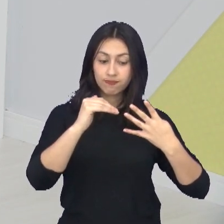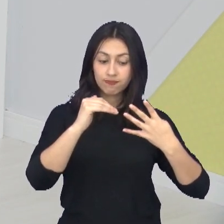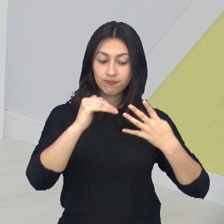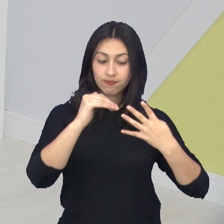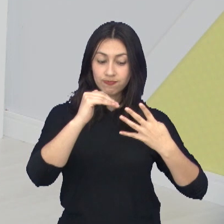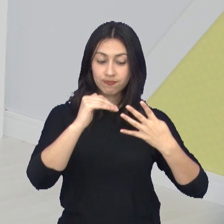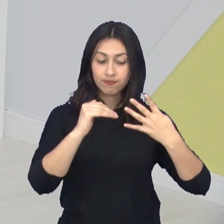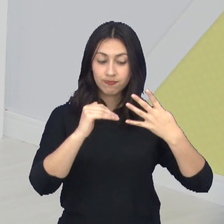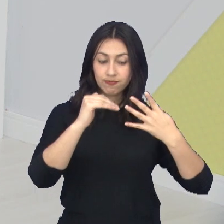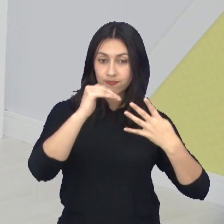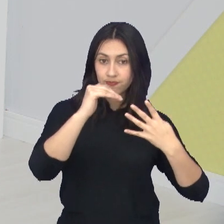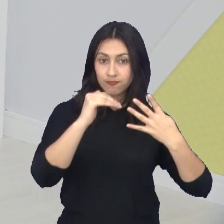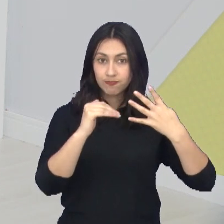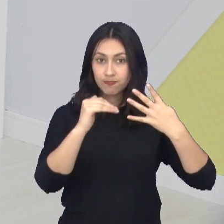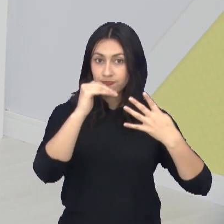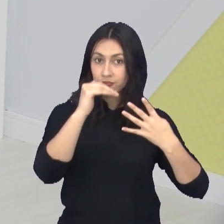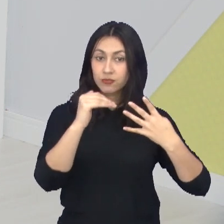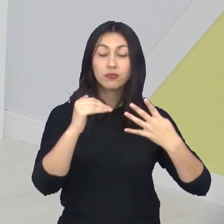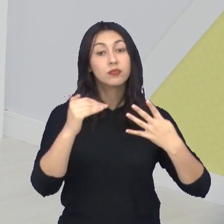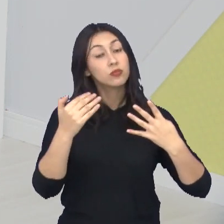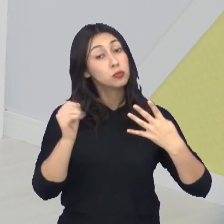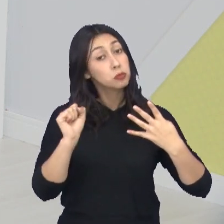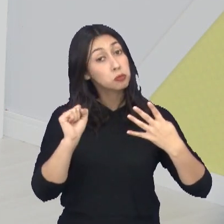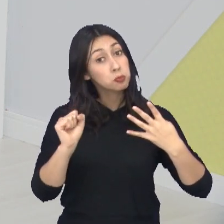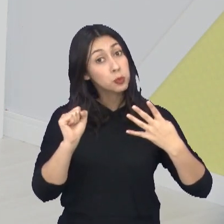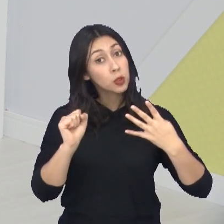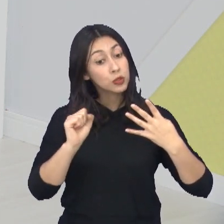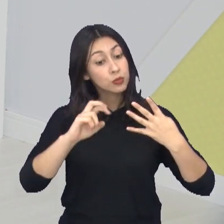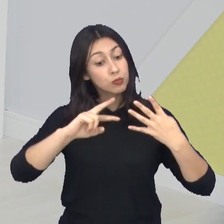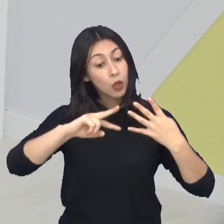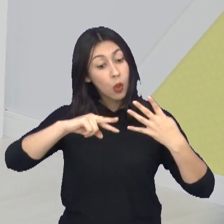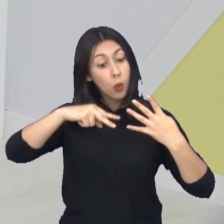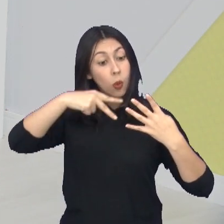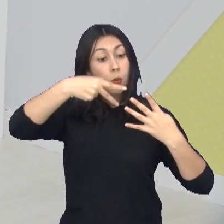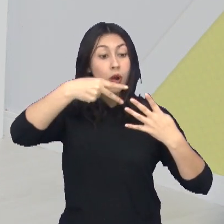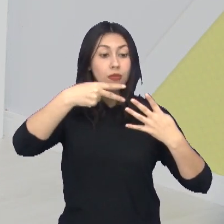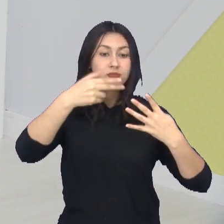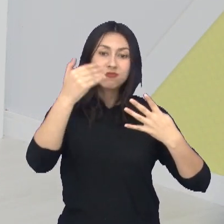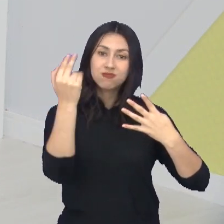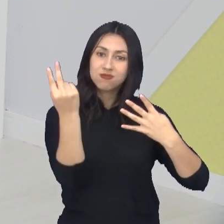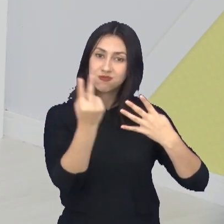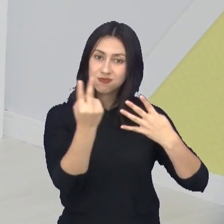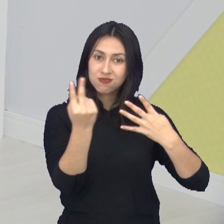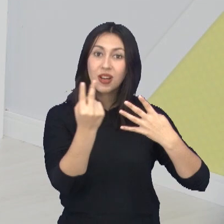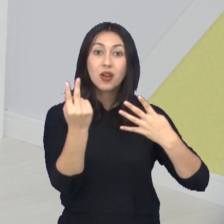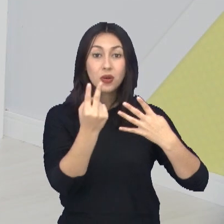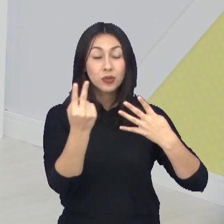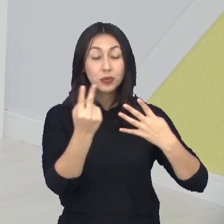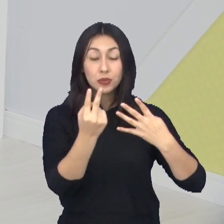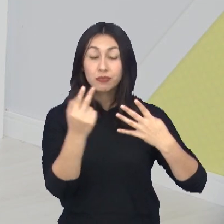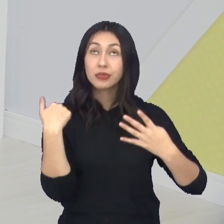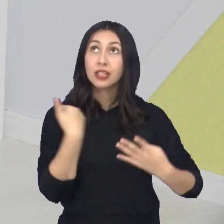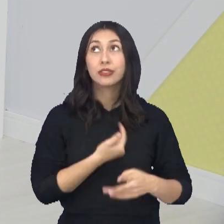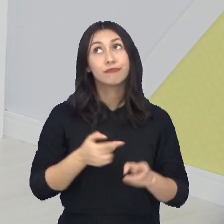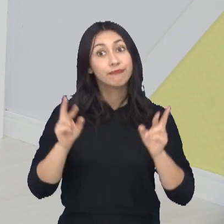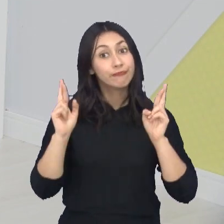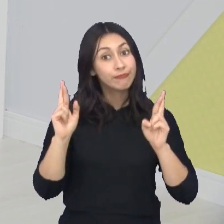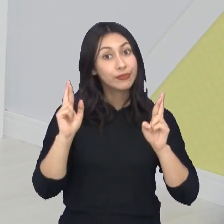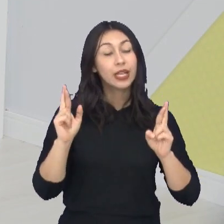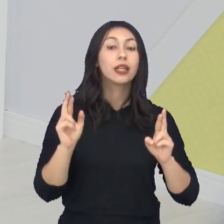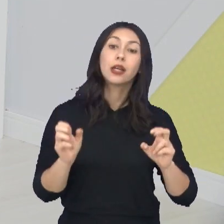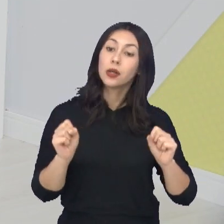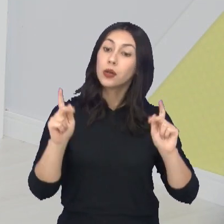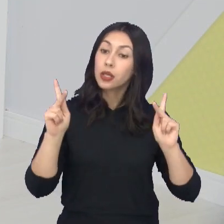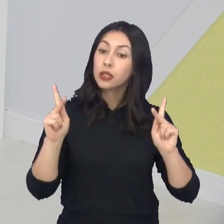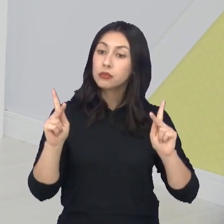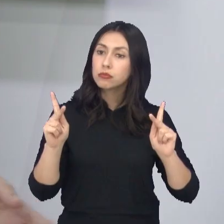aí da combinação de resultados, pode até reassumir aí a vice-liderança do grupo, e é isso que a gente espera, tá certo? Mais